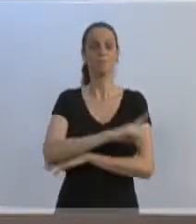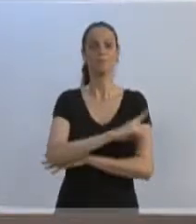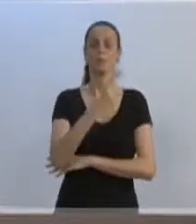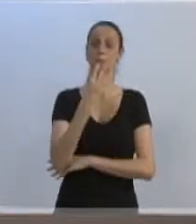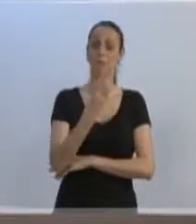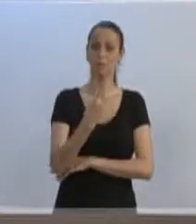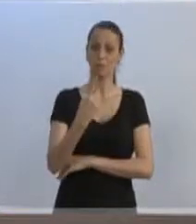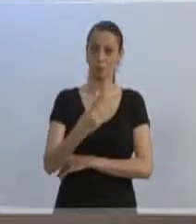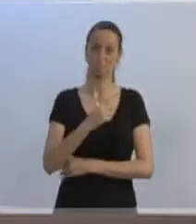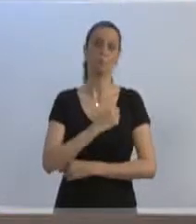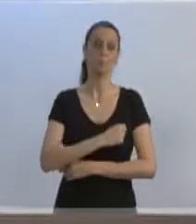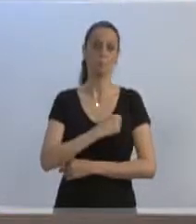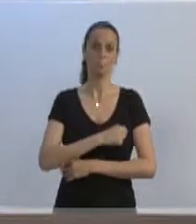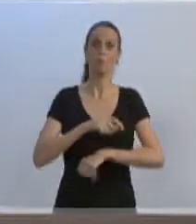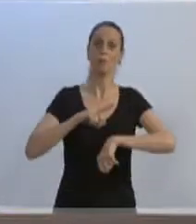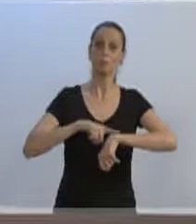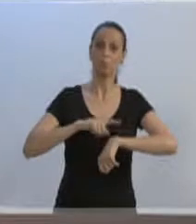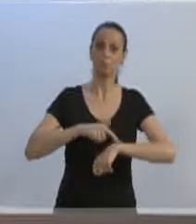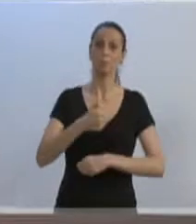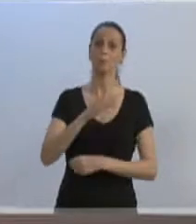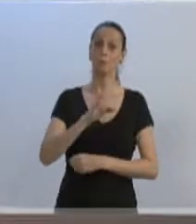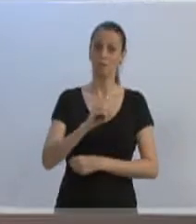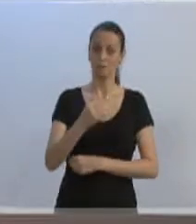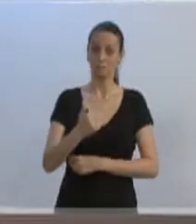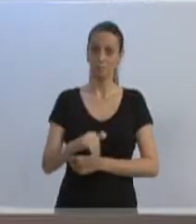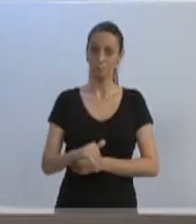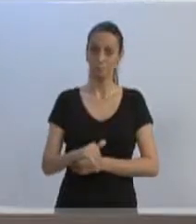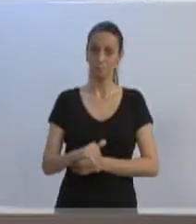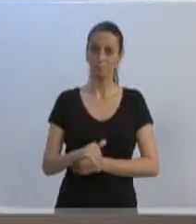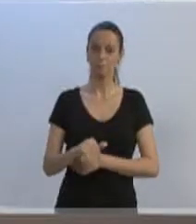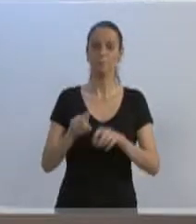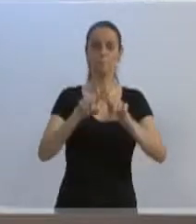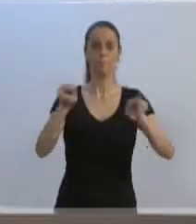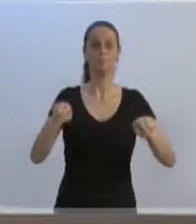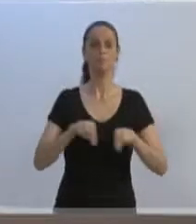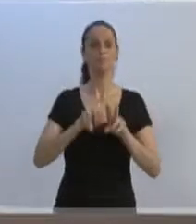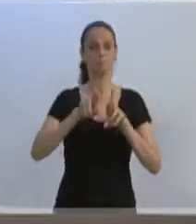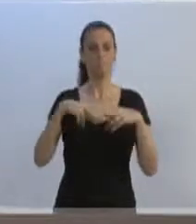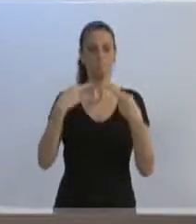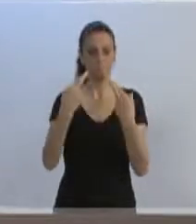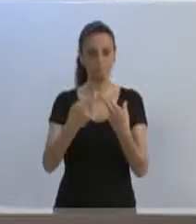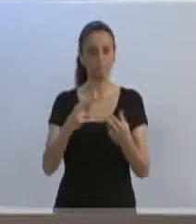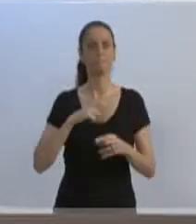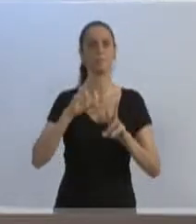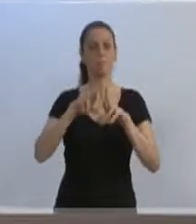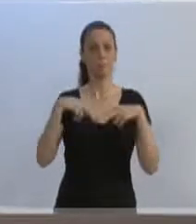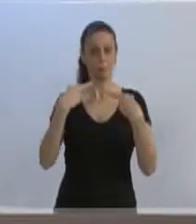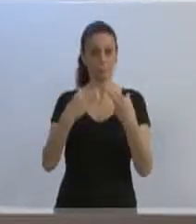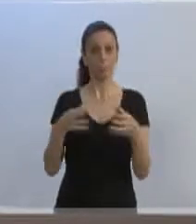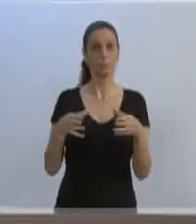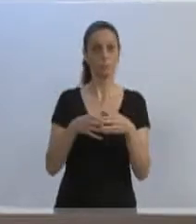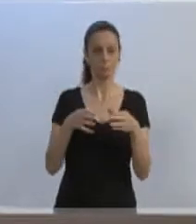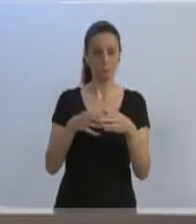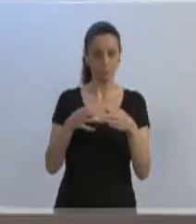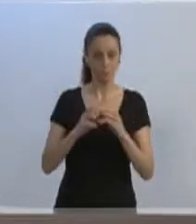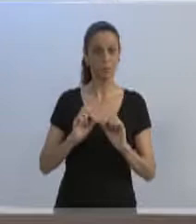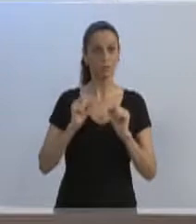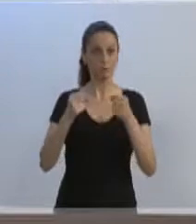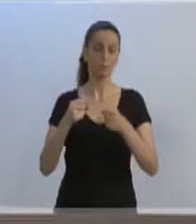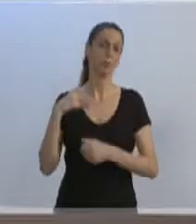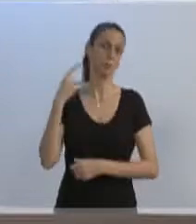31 do 8 às 10 horas e 30 minutos na sala de reuniões haverá reunião da frente parlamentar em defesa de políticas